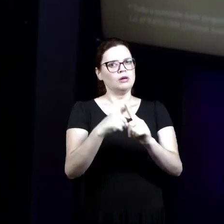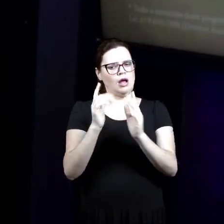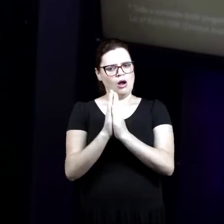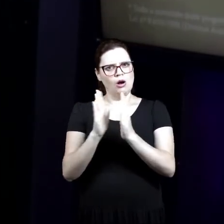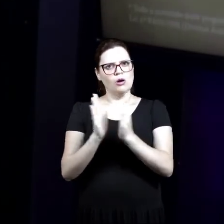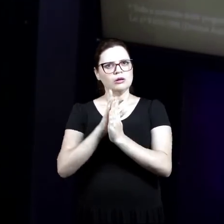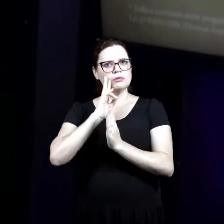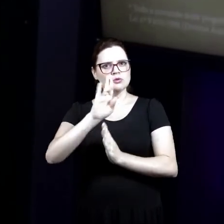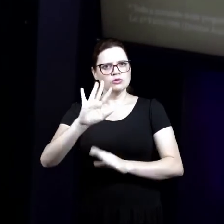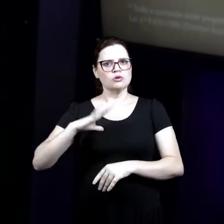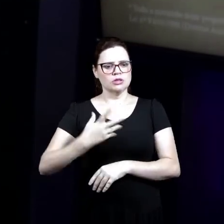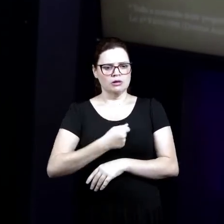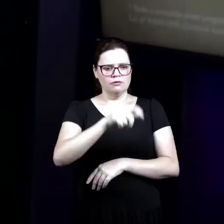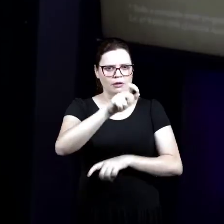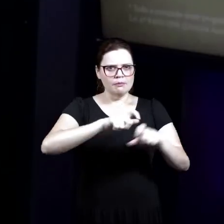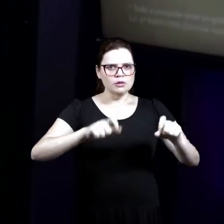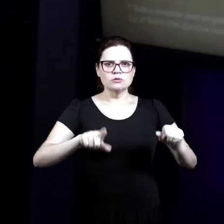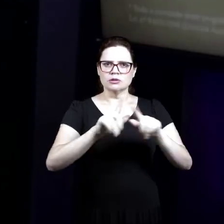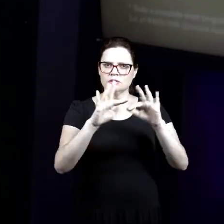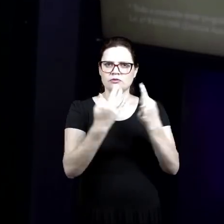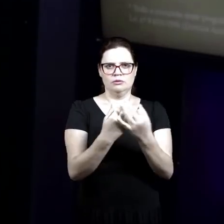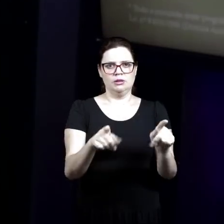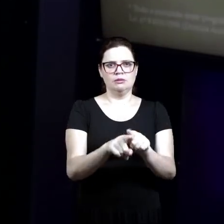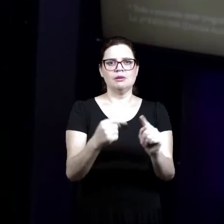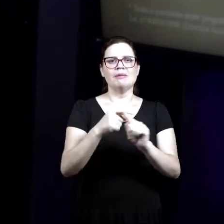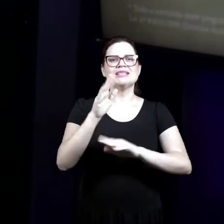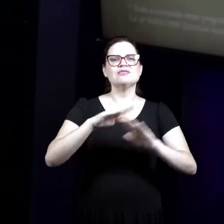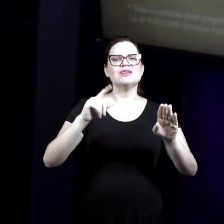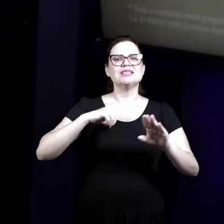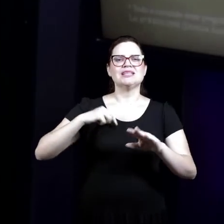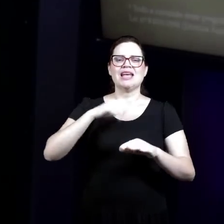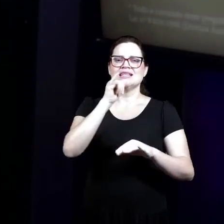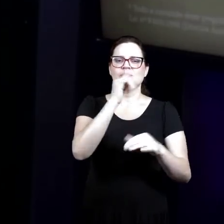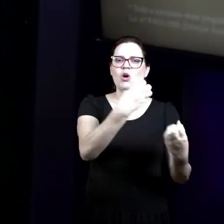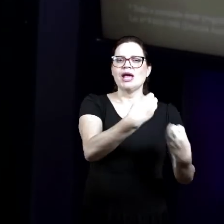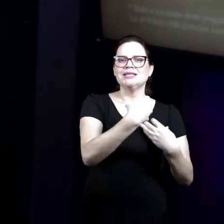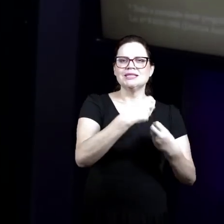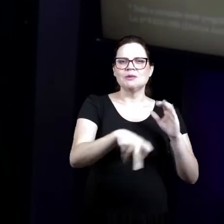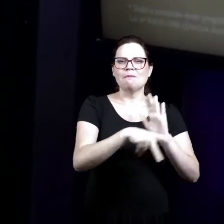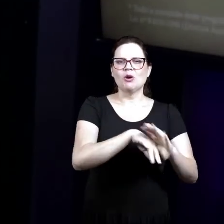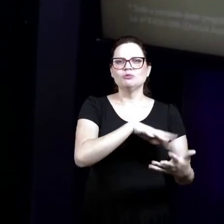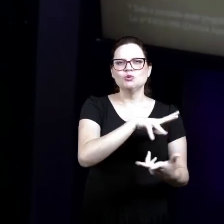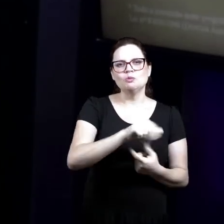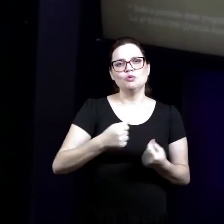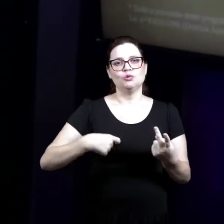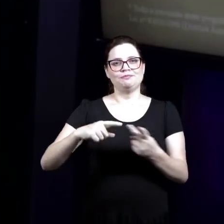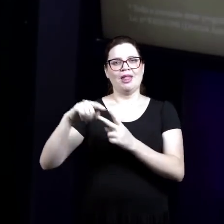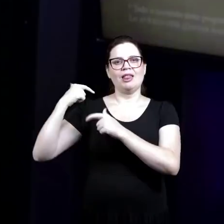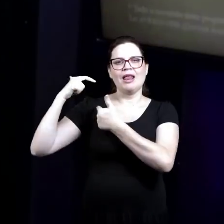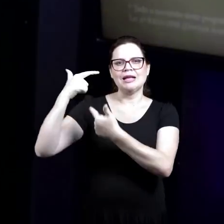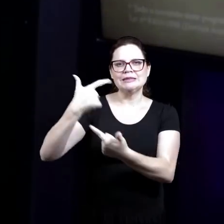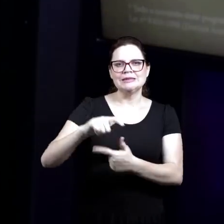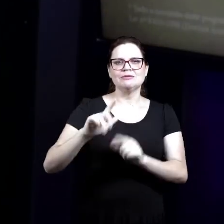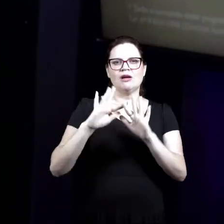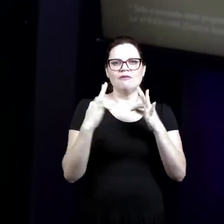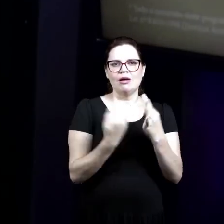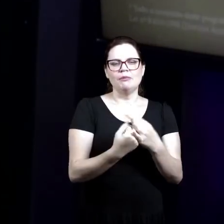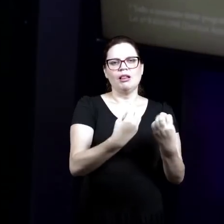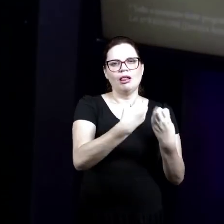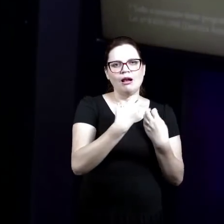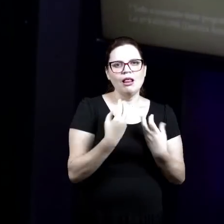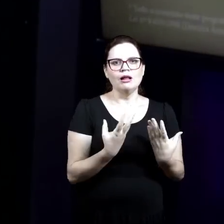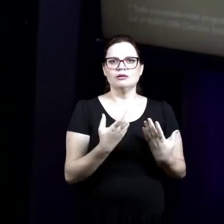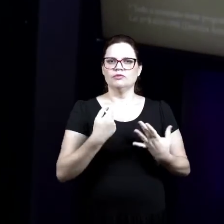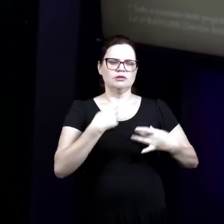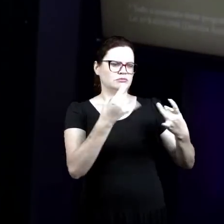aquela tradição que você recebeu dos pais, muitas vezes, entendeu como? Né? E o que você falou aí,